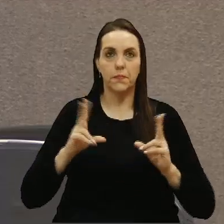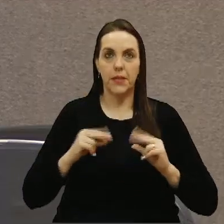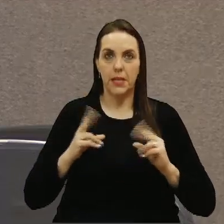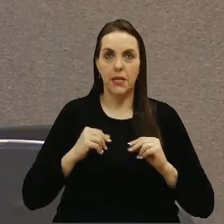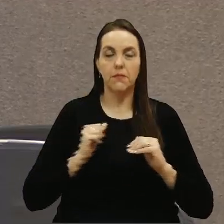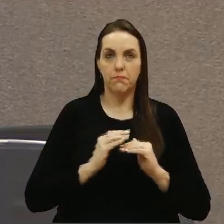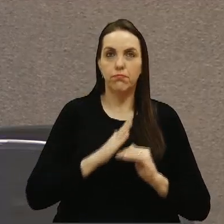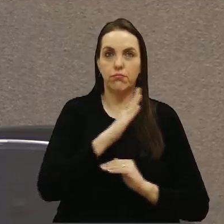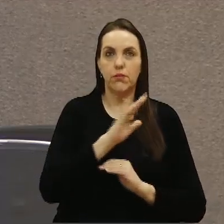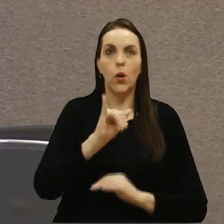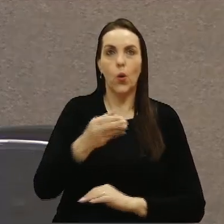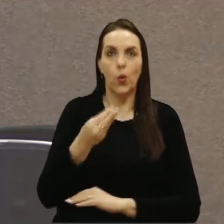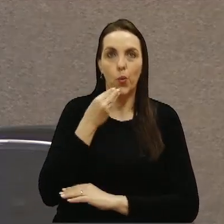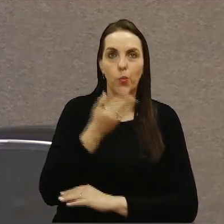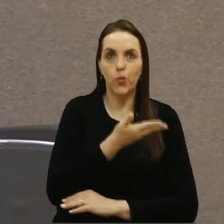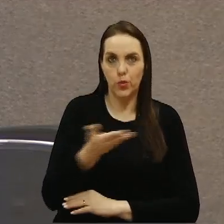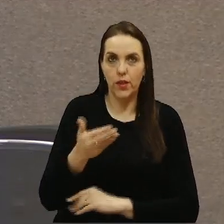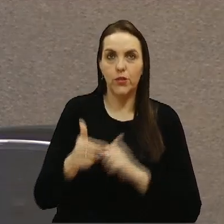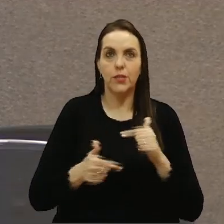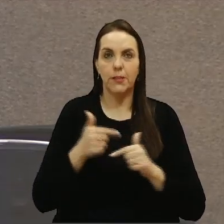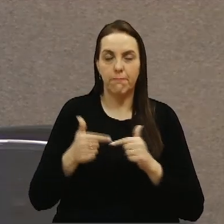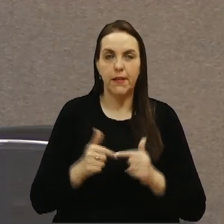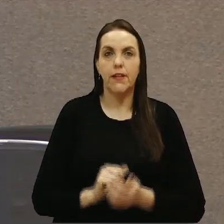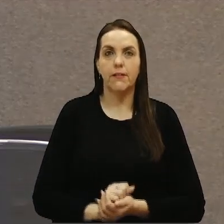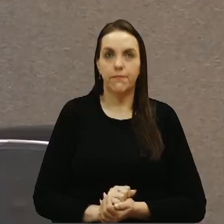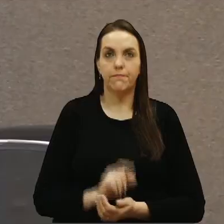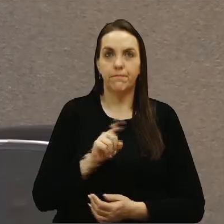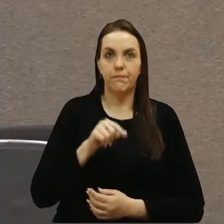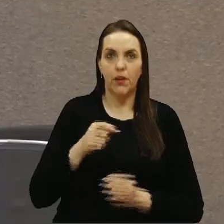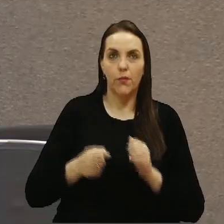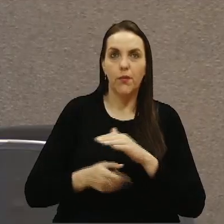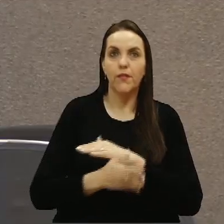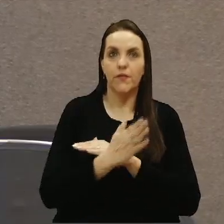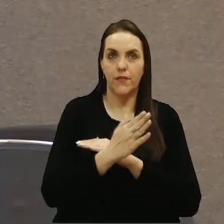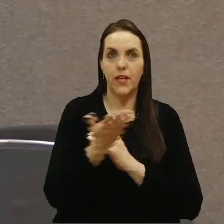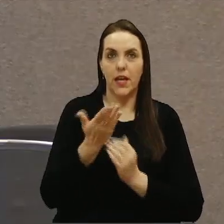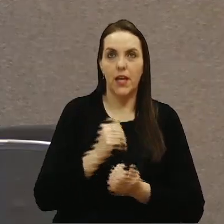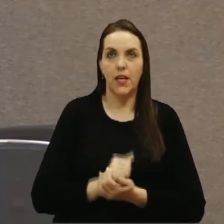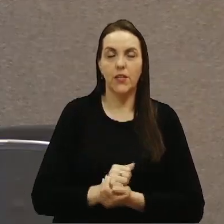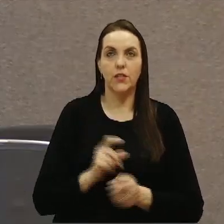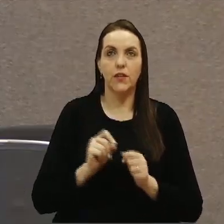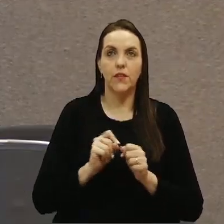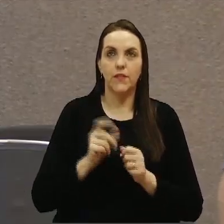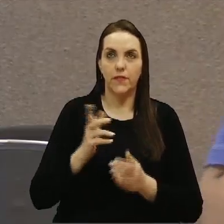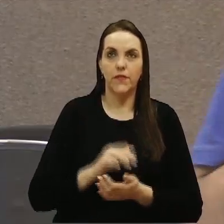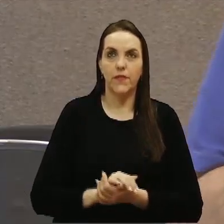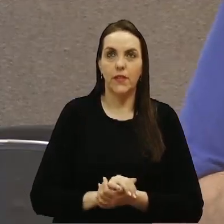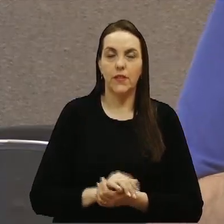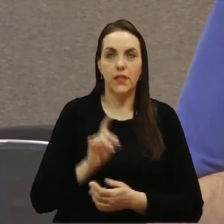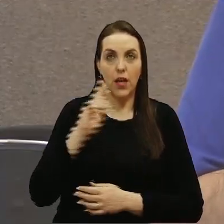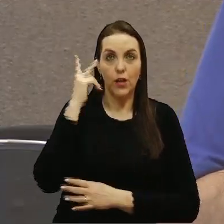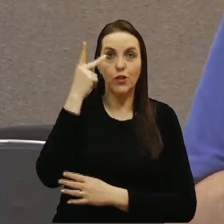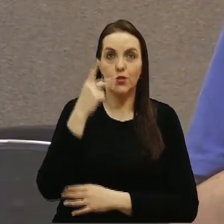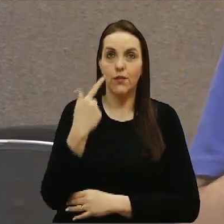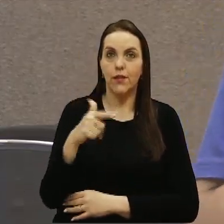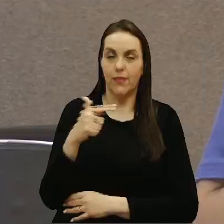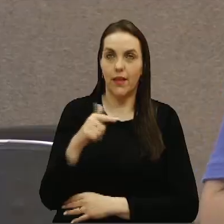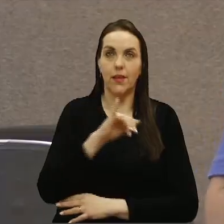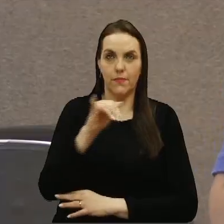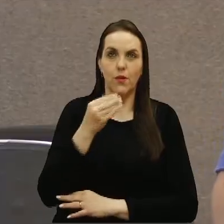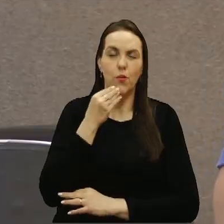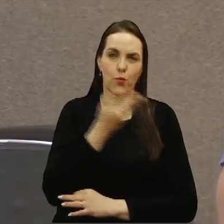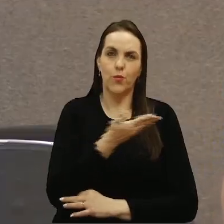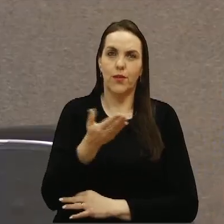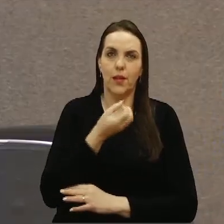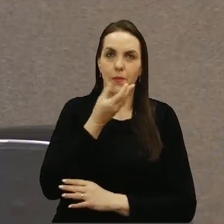um cara que dá oportunidade. Foi numa viagem que ele fez, e olha só a história dele, vai ter oportunidade para